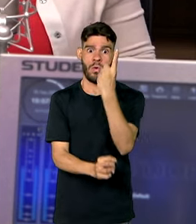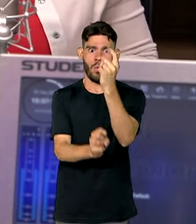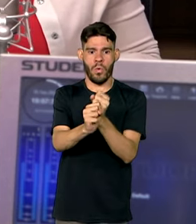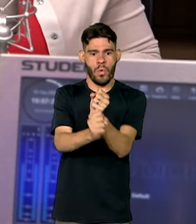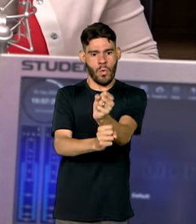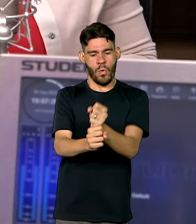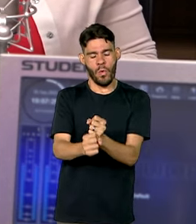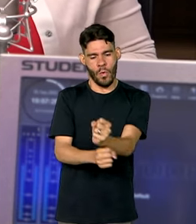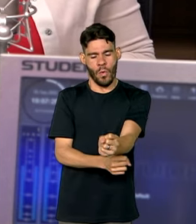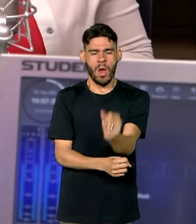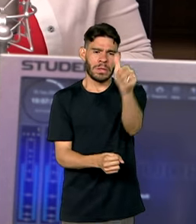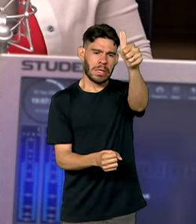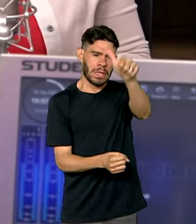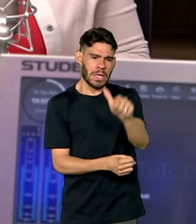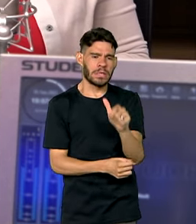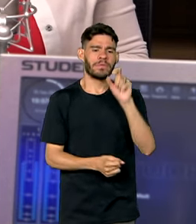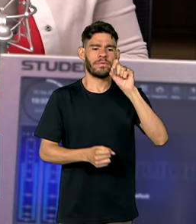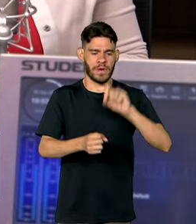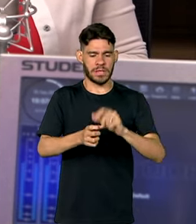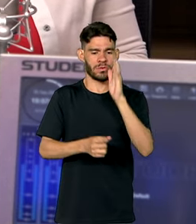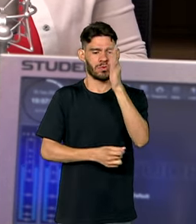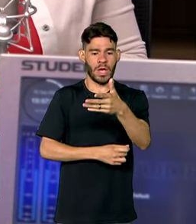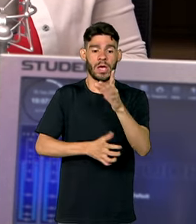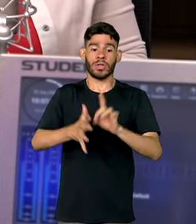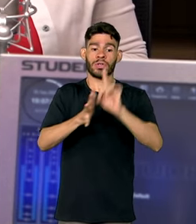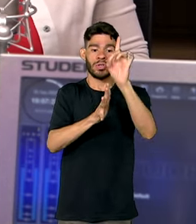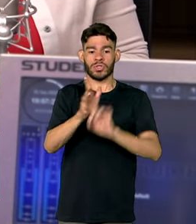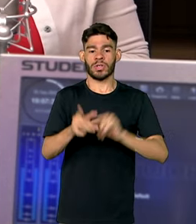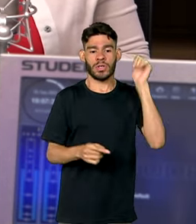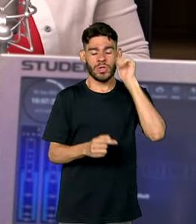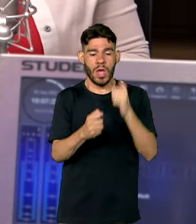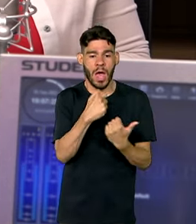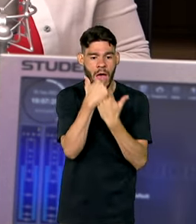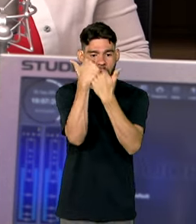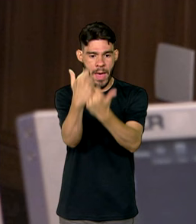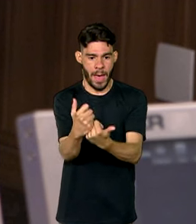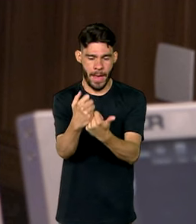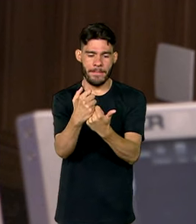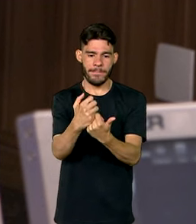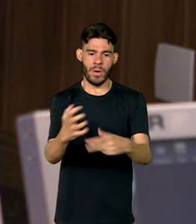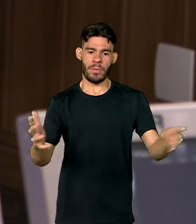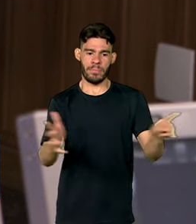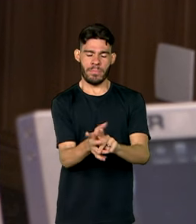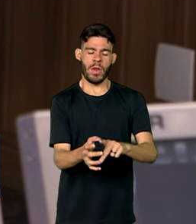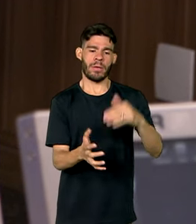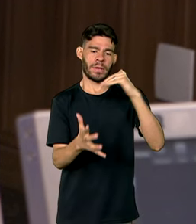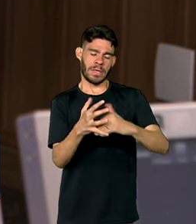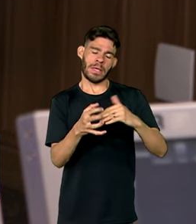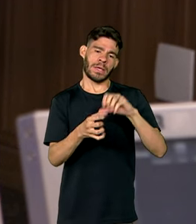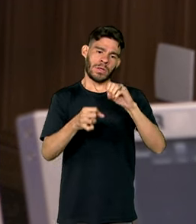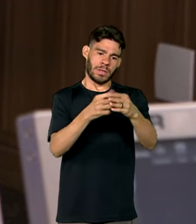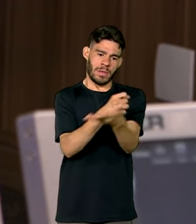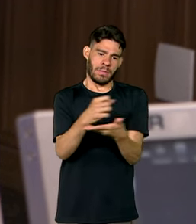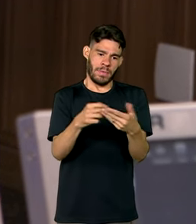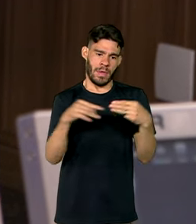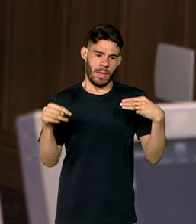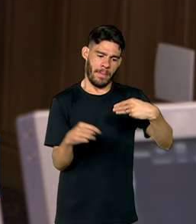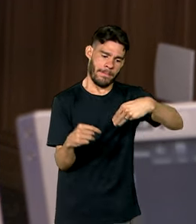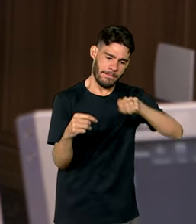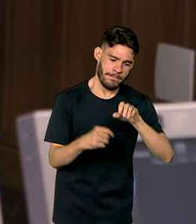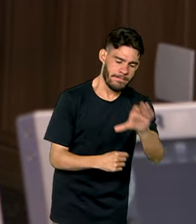e quem traz um balanço das ações já realizadas é a diretora de apoio à gestão da Secretaria de Educação Básica do Ministério da